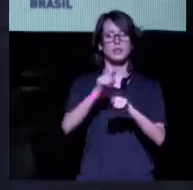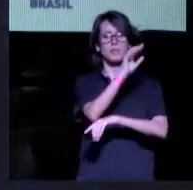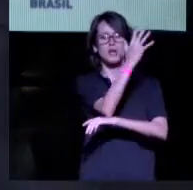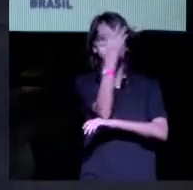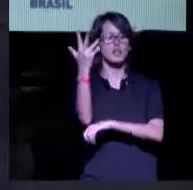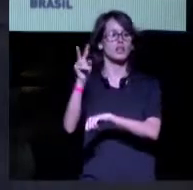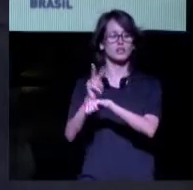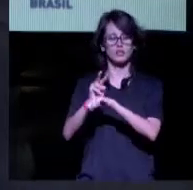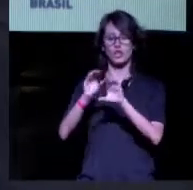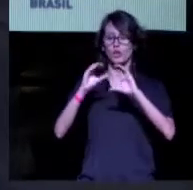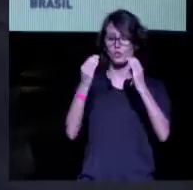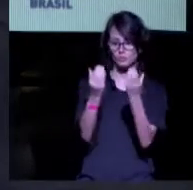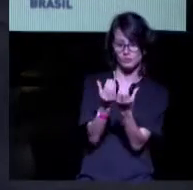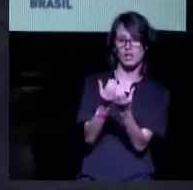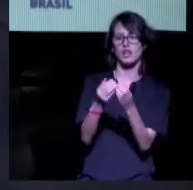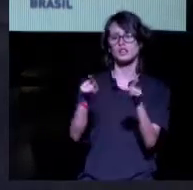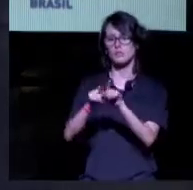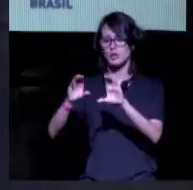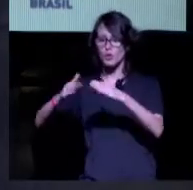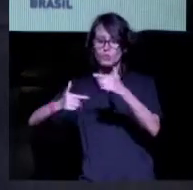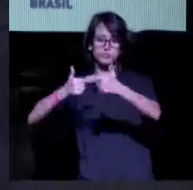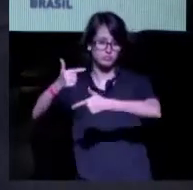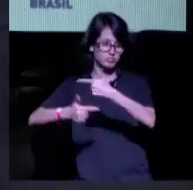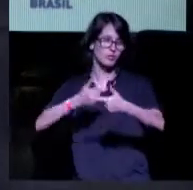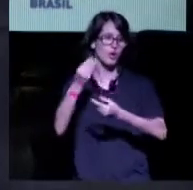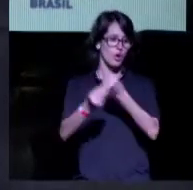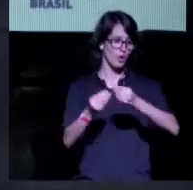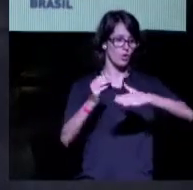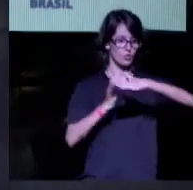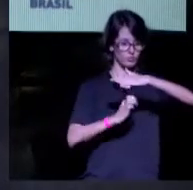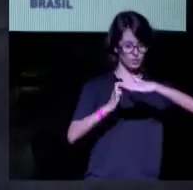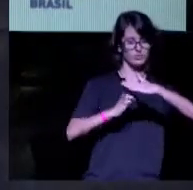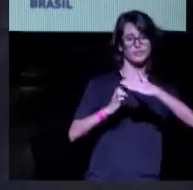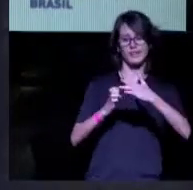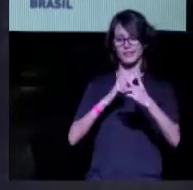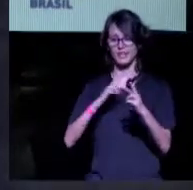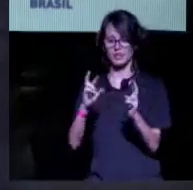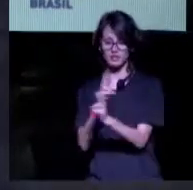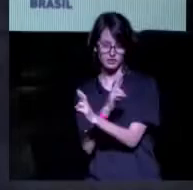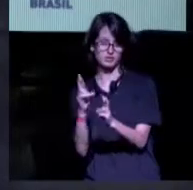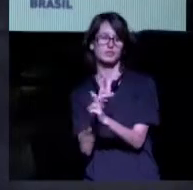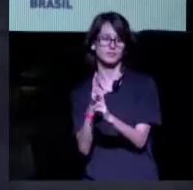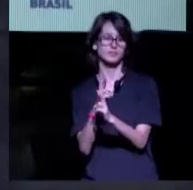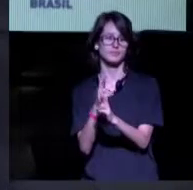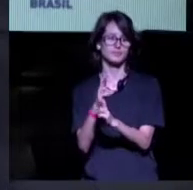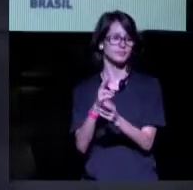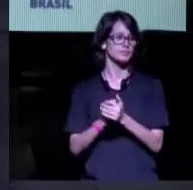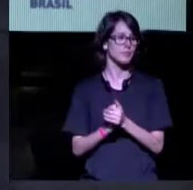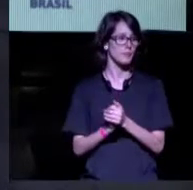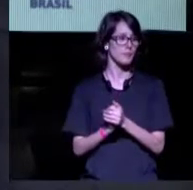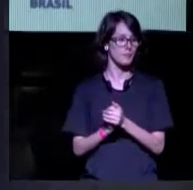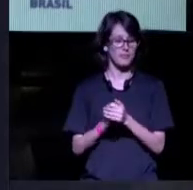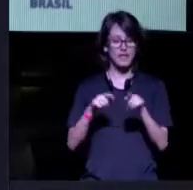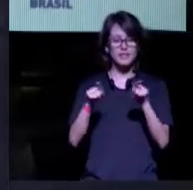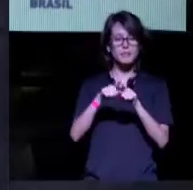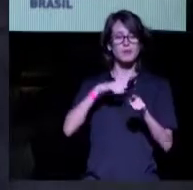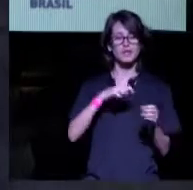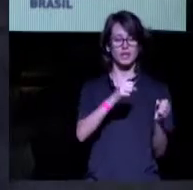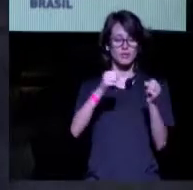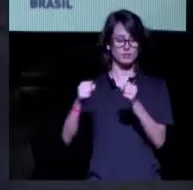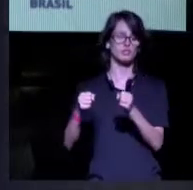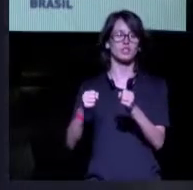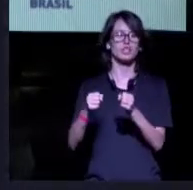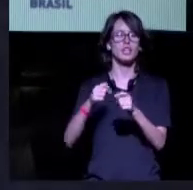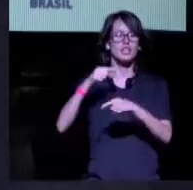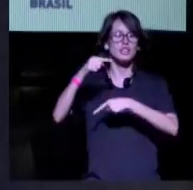comunidade e trabalhadores estão como a empresa se relaciona com essas partes importantes e ainda o modelo de negócio ao